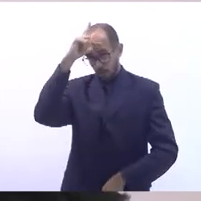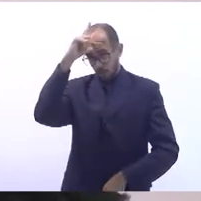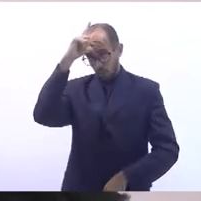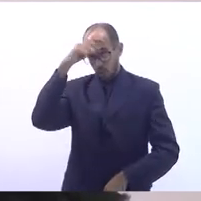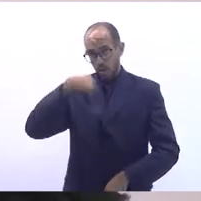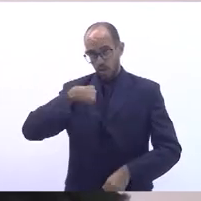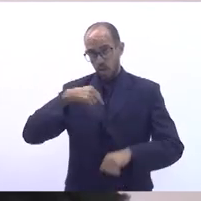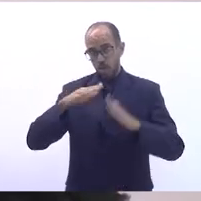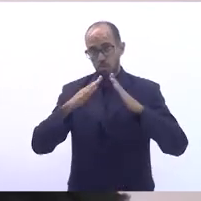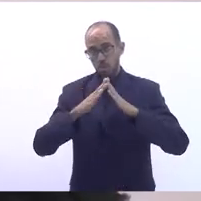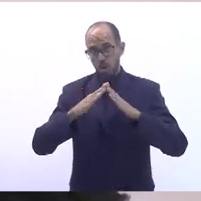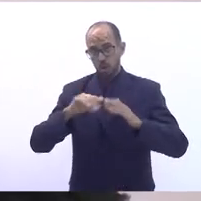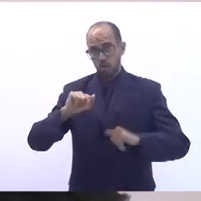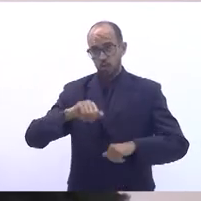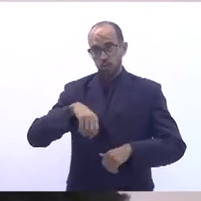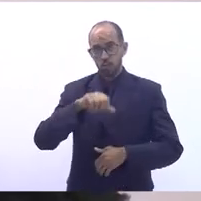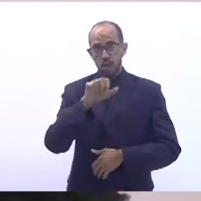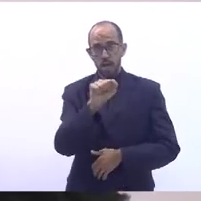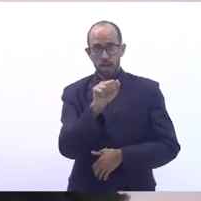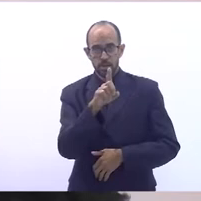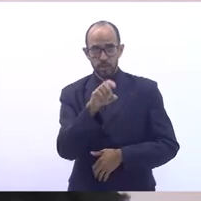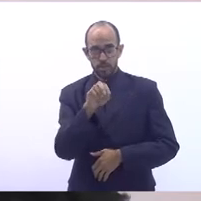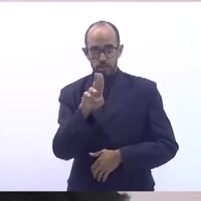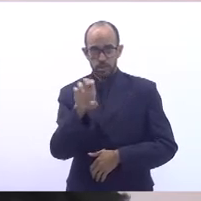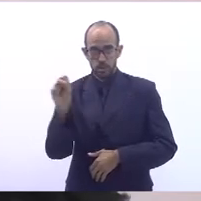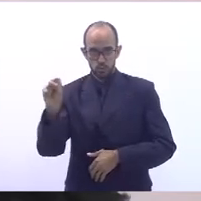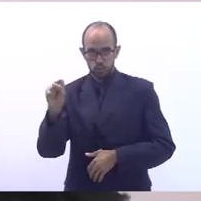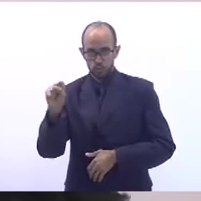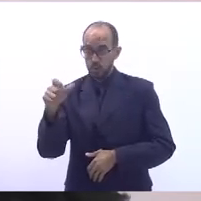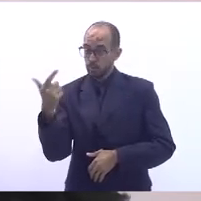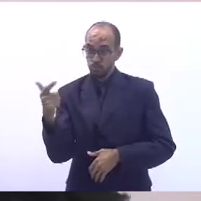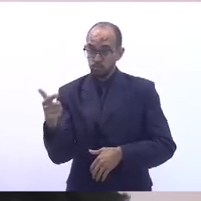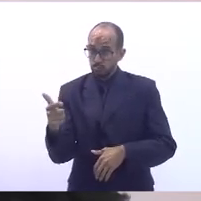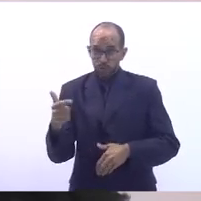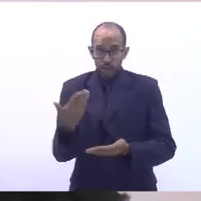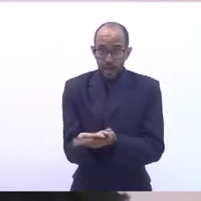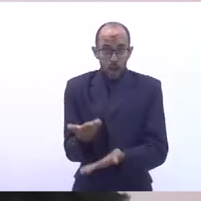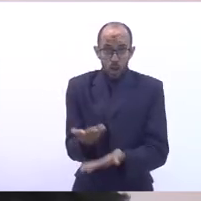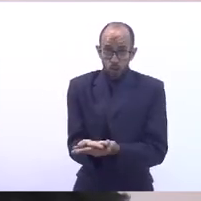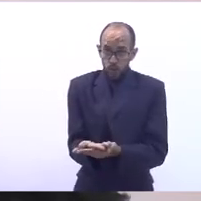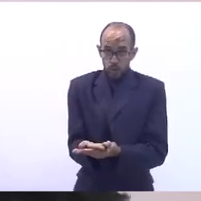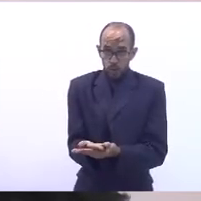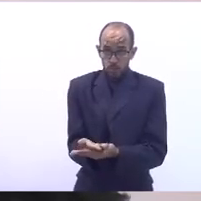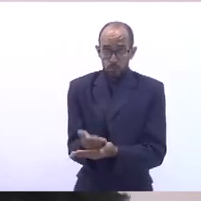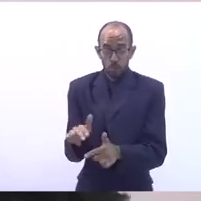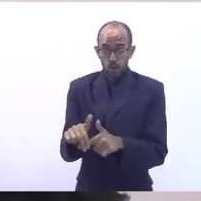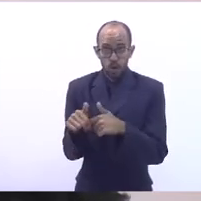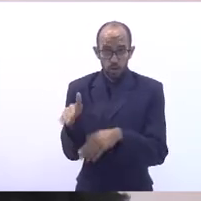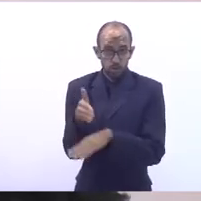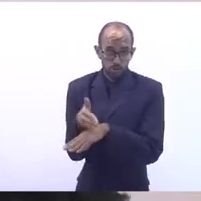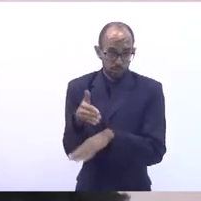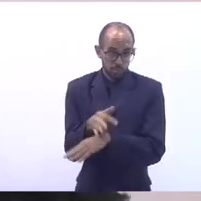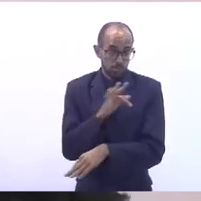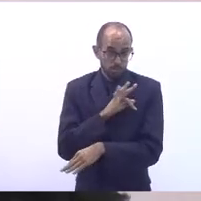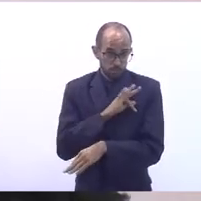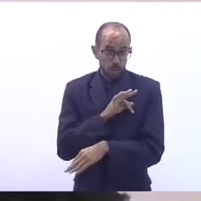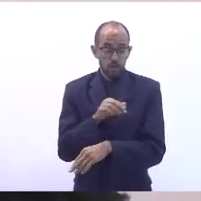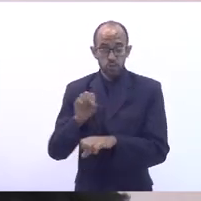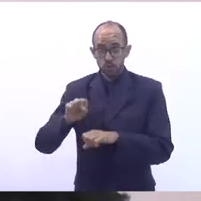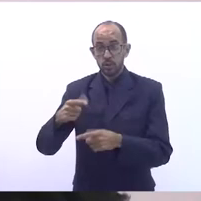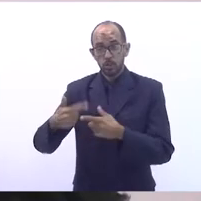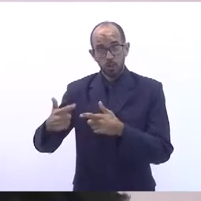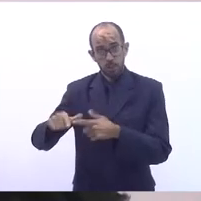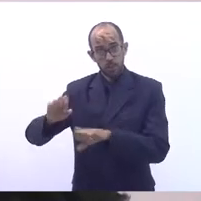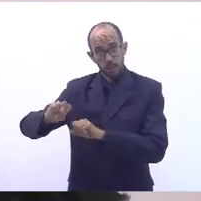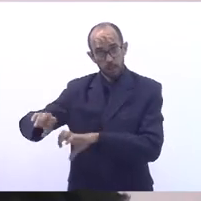Morro do Adeus eles não tem aula então assim isso mexe na educação mexe na economia Por exemplo